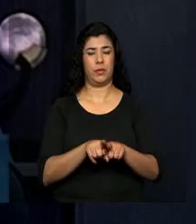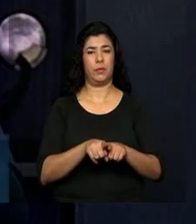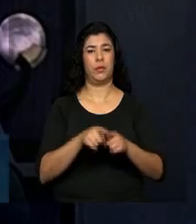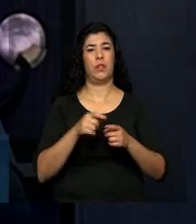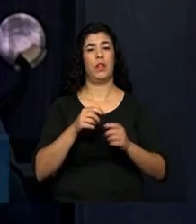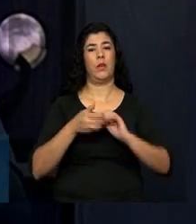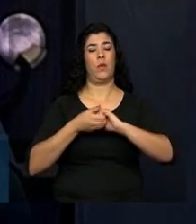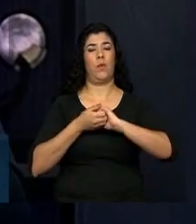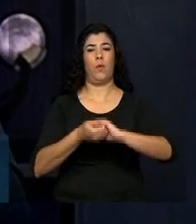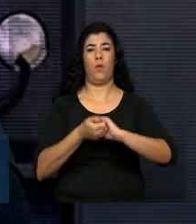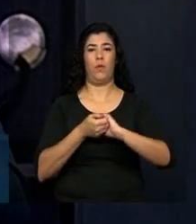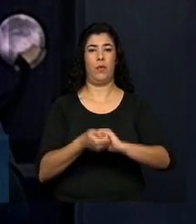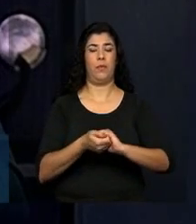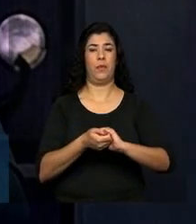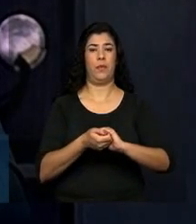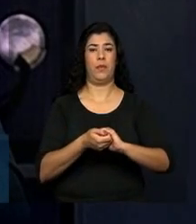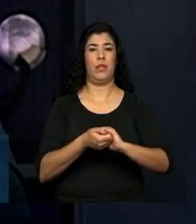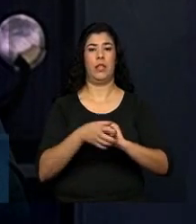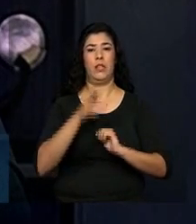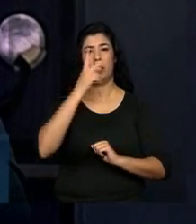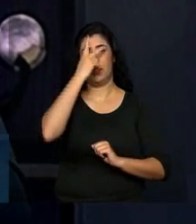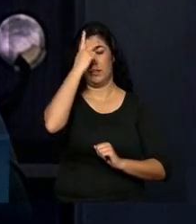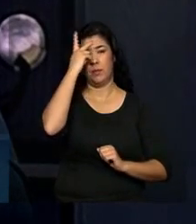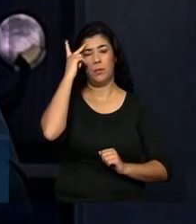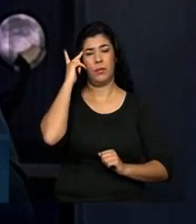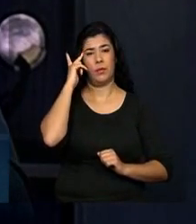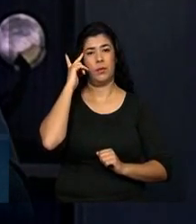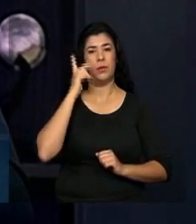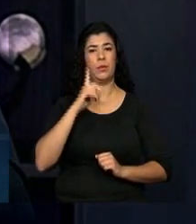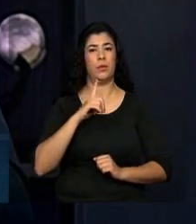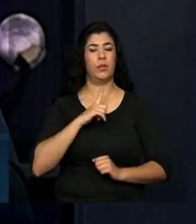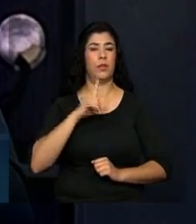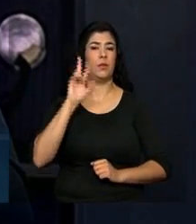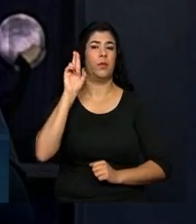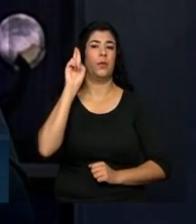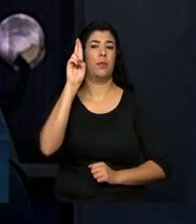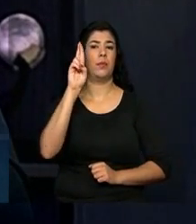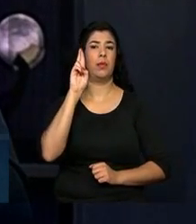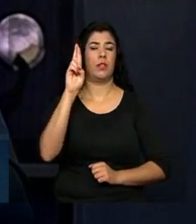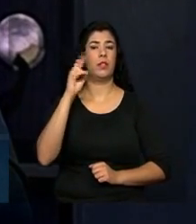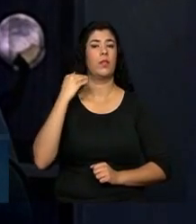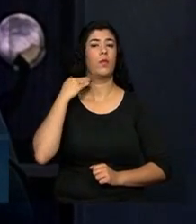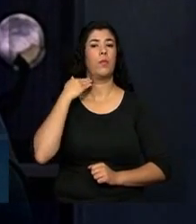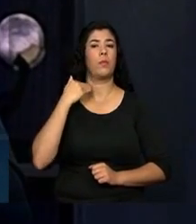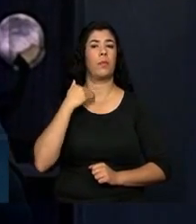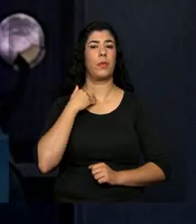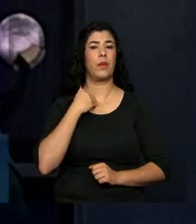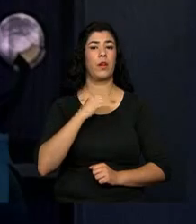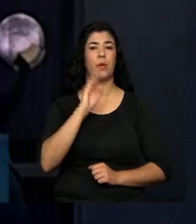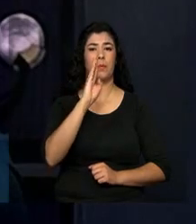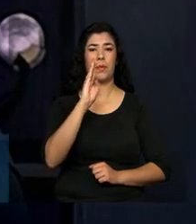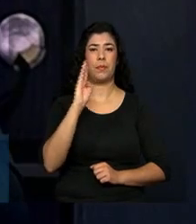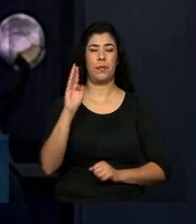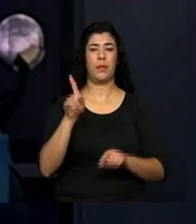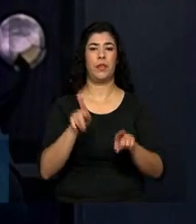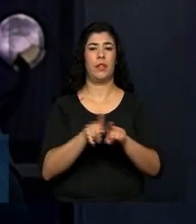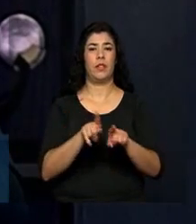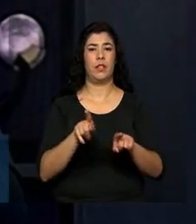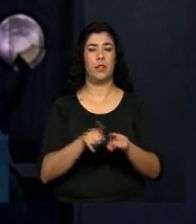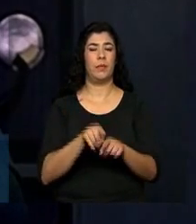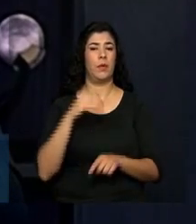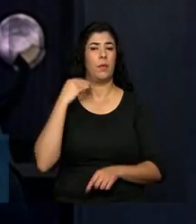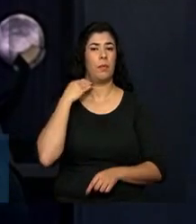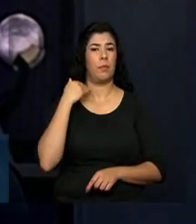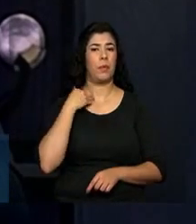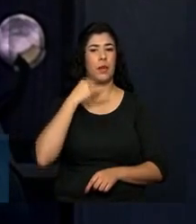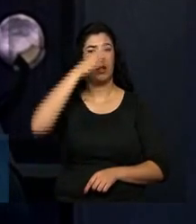cumprimentar também aqui aos representantes do Banco do Brasil do Banco da Amazônia